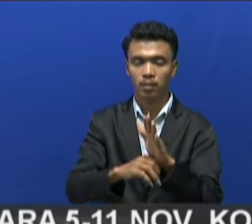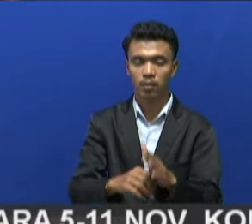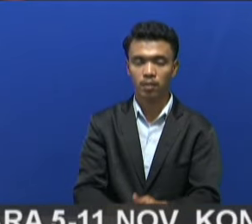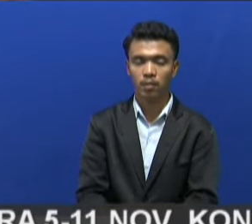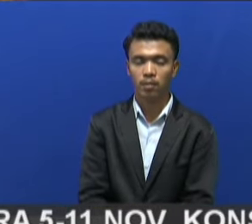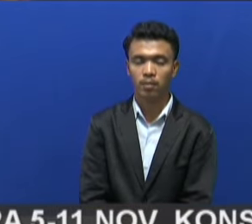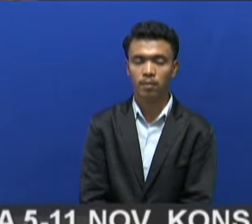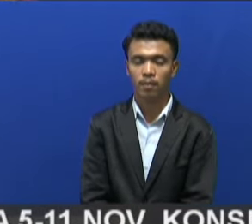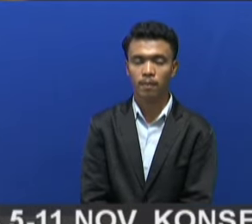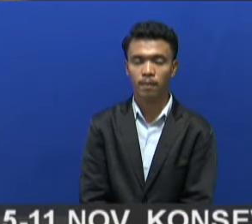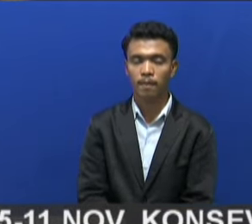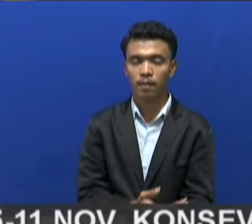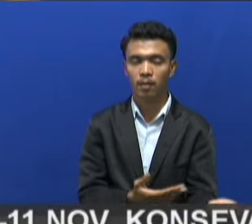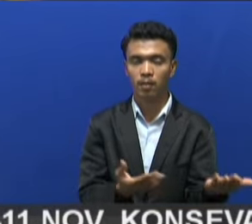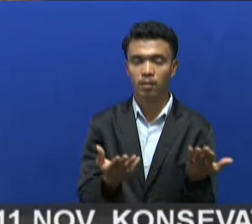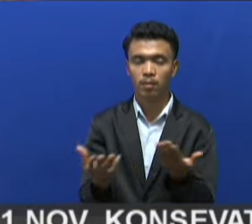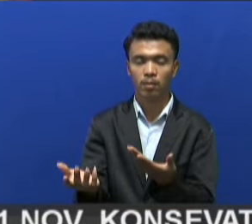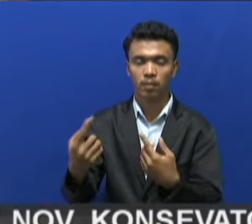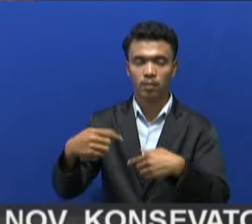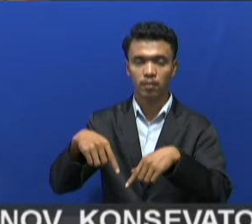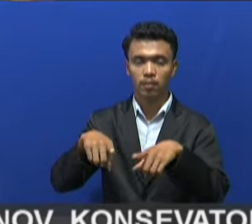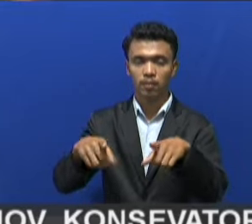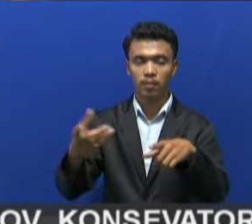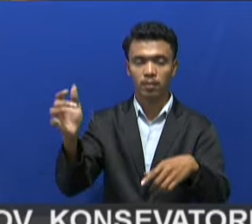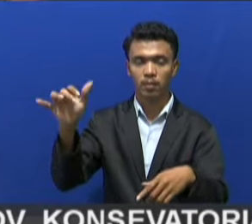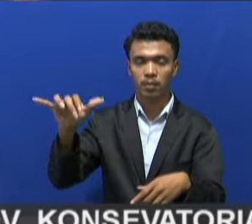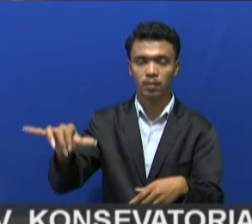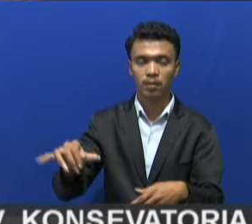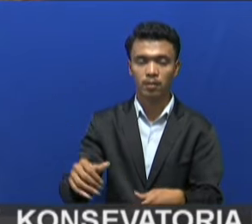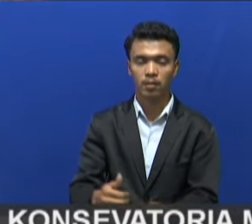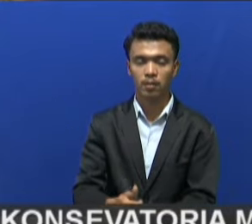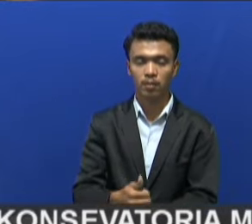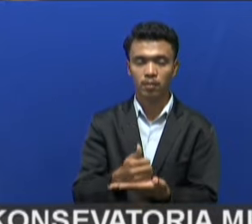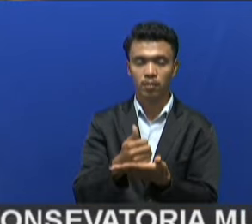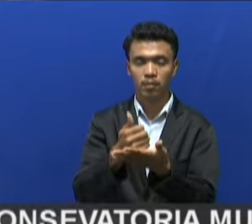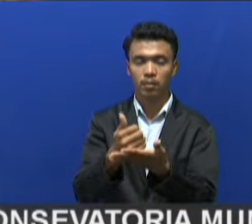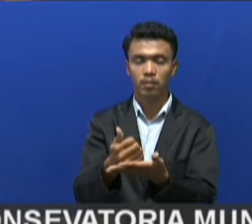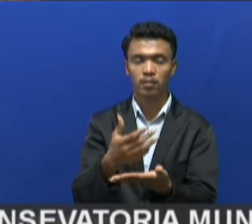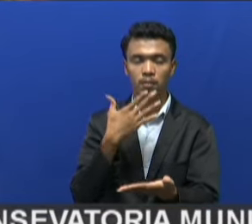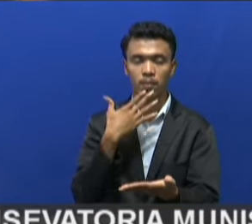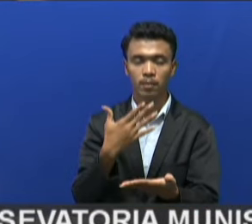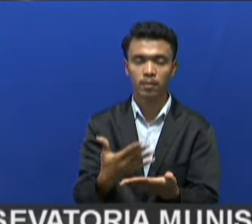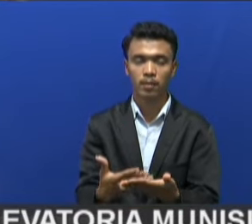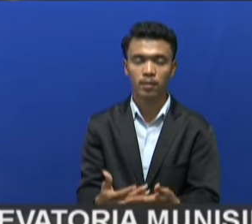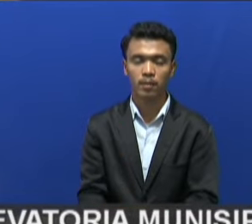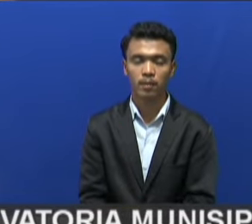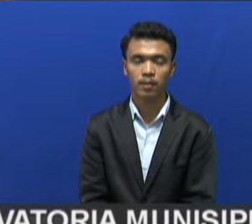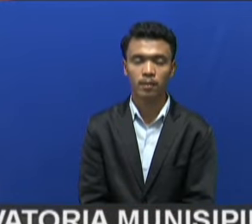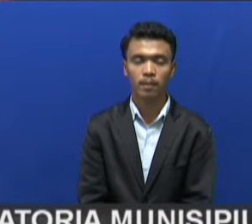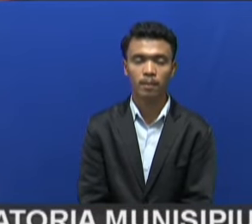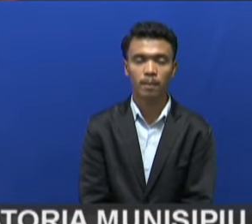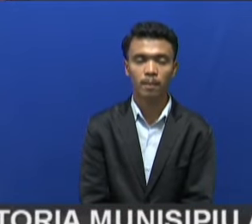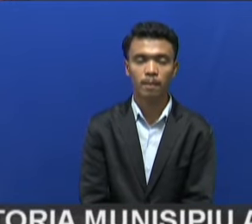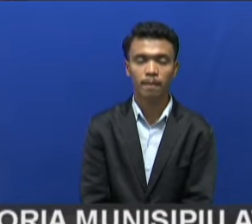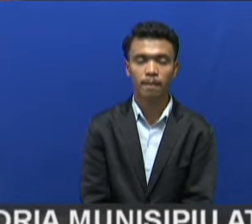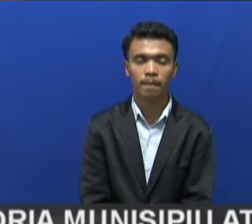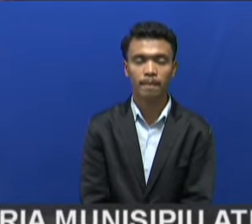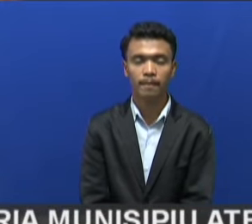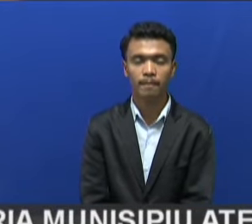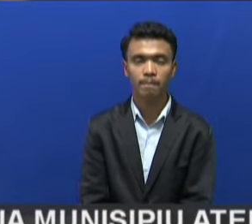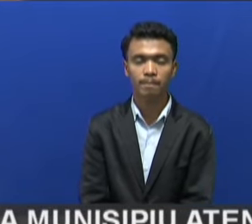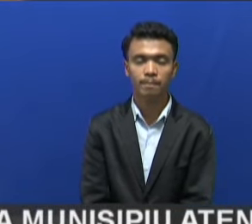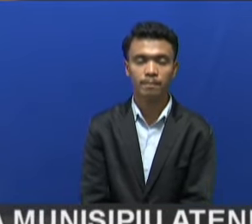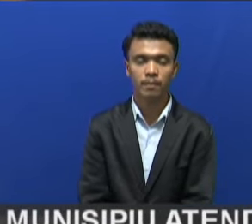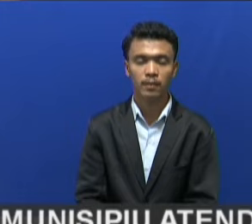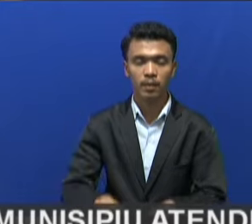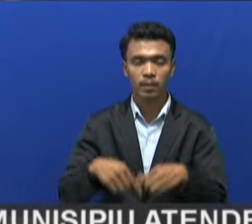para lori da Sira. O tratamento é justo no igual, né, em termos de competitividade de mercado. A nema que